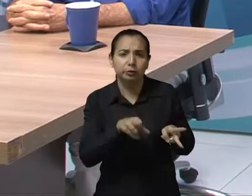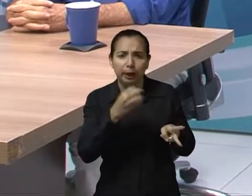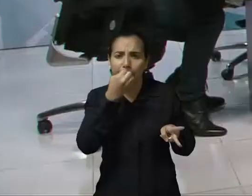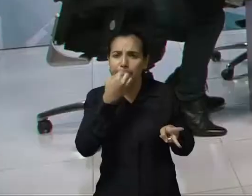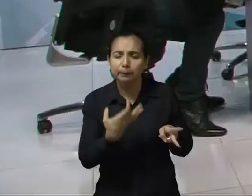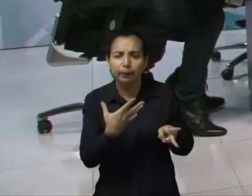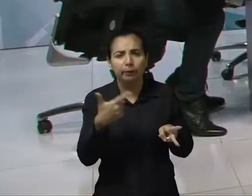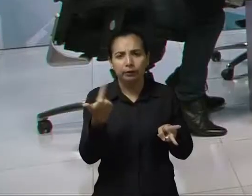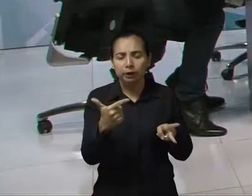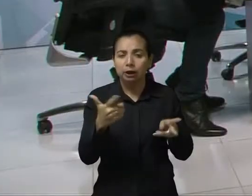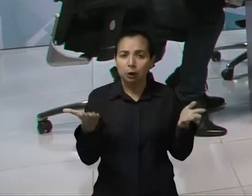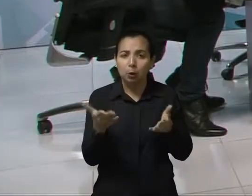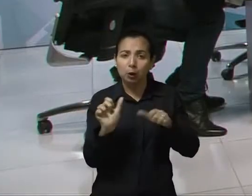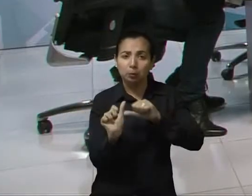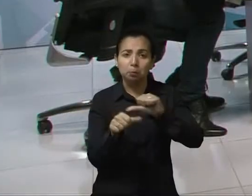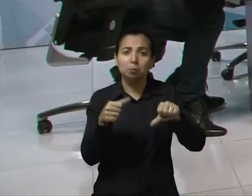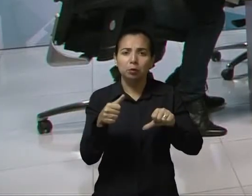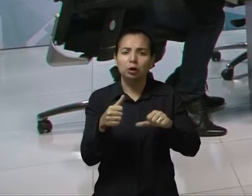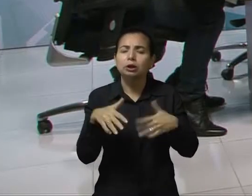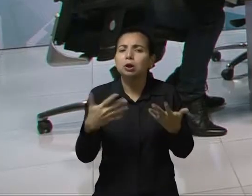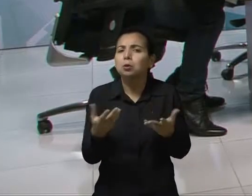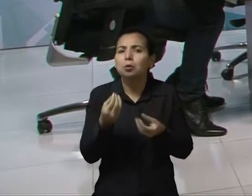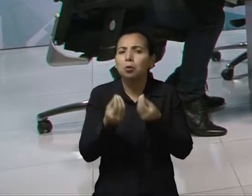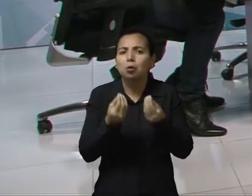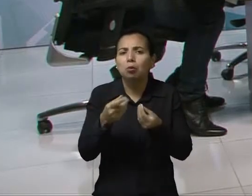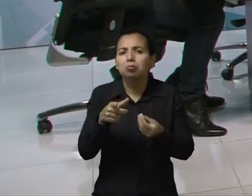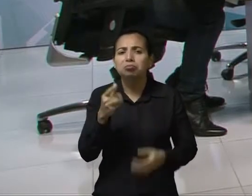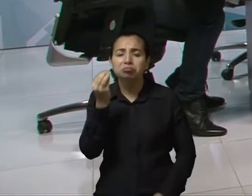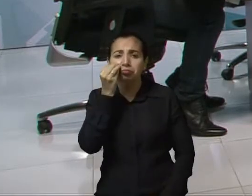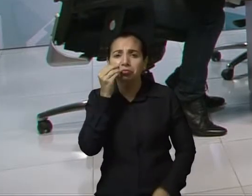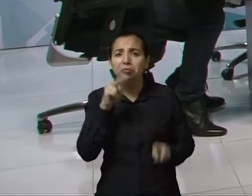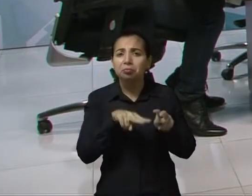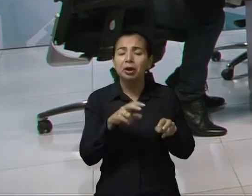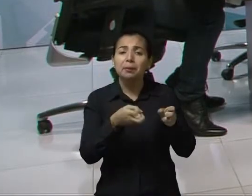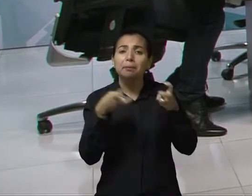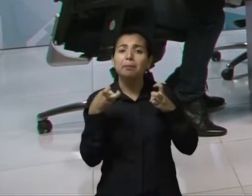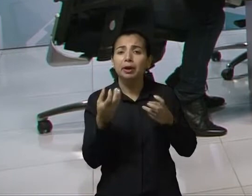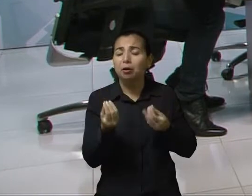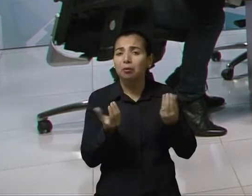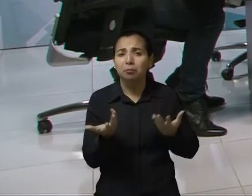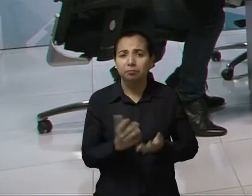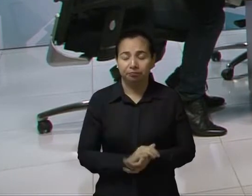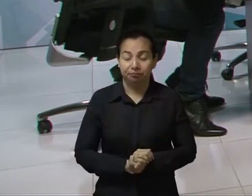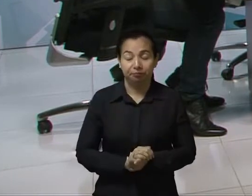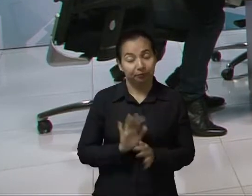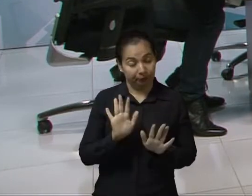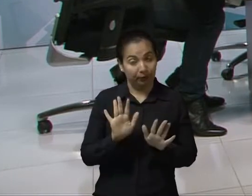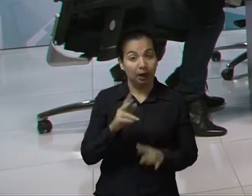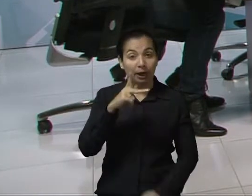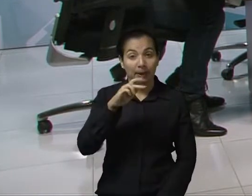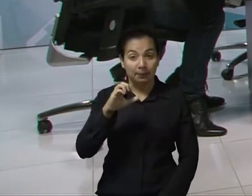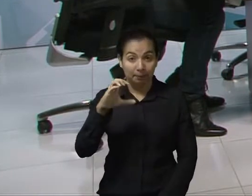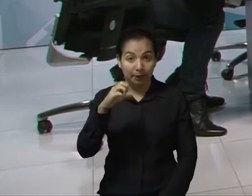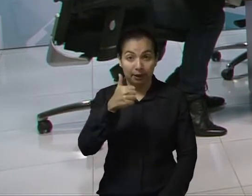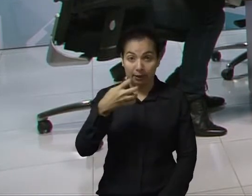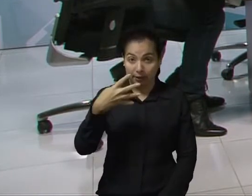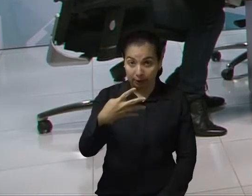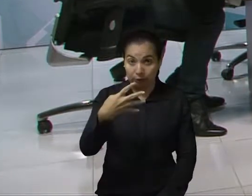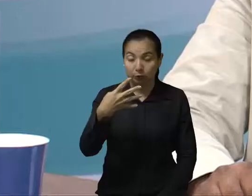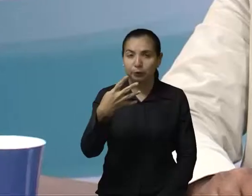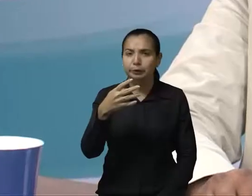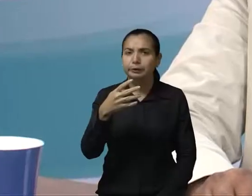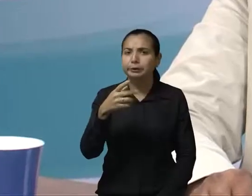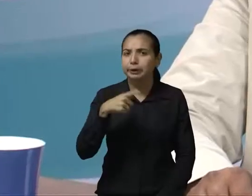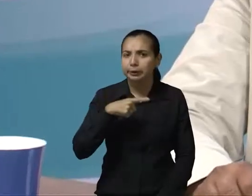é a expectativa dos senhores, Edmar, em relação a isso? Nacionalmente, a APEC, ela traz para nós, da segurança